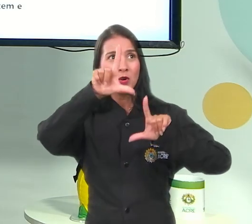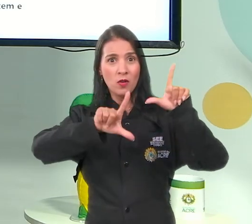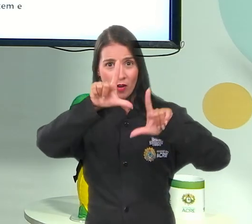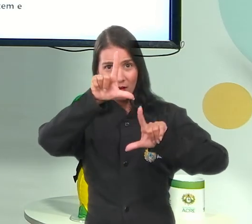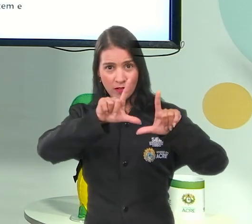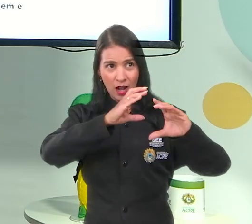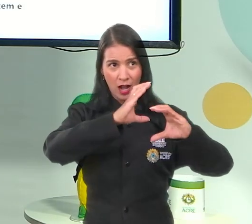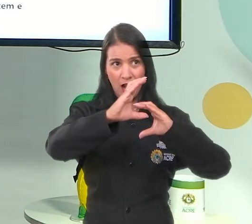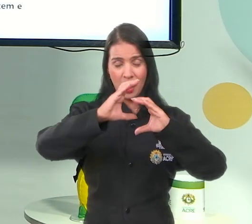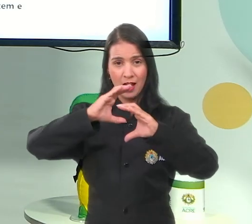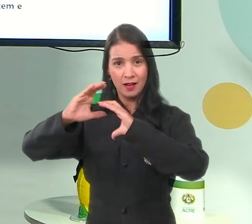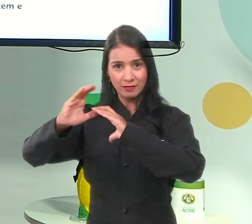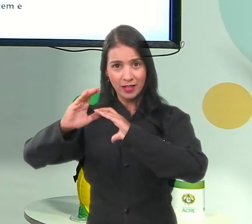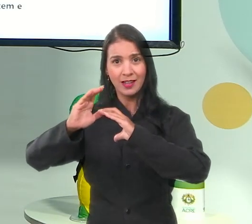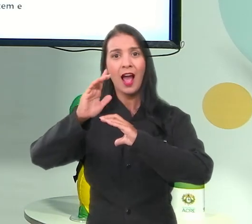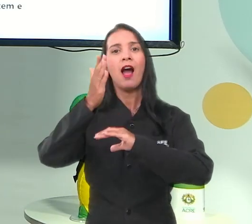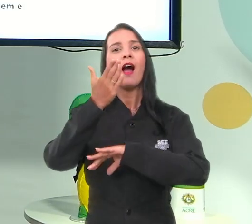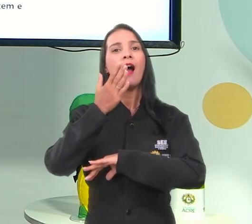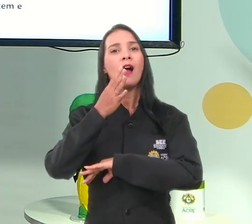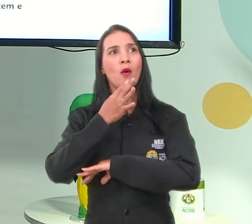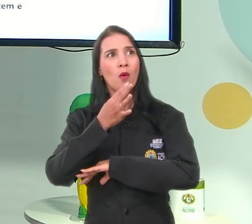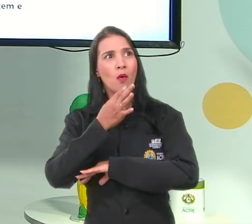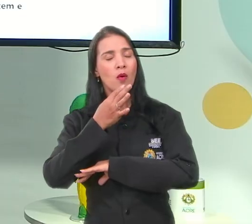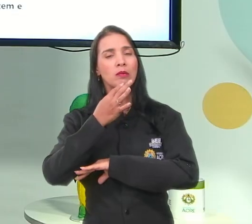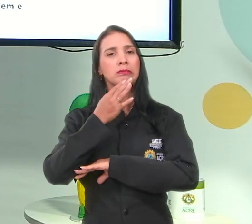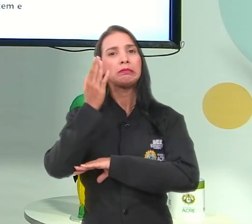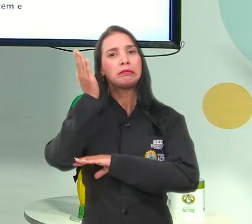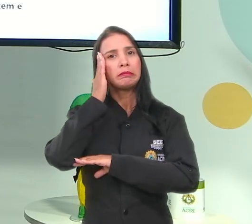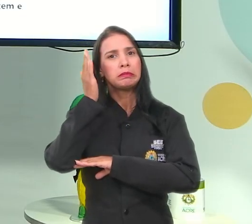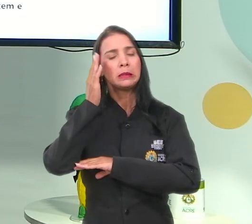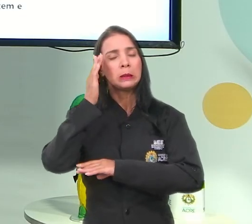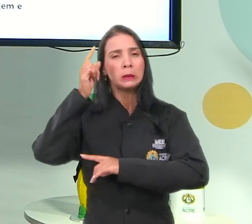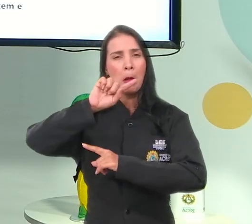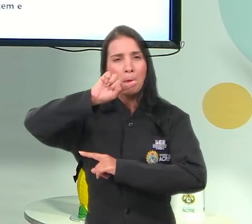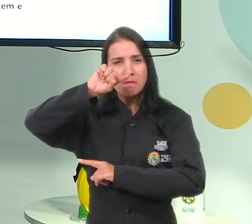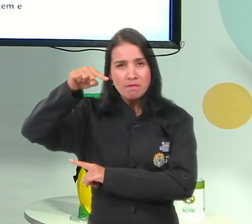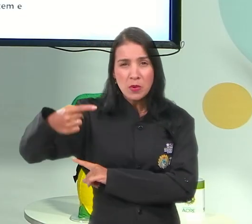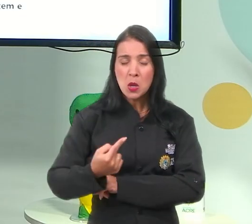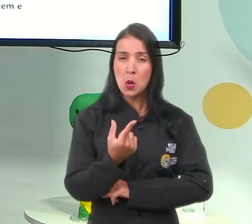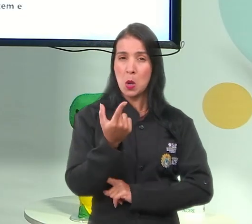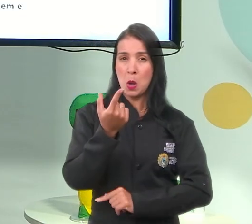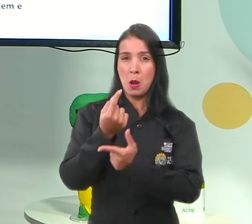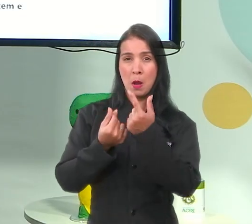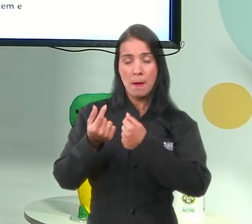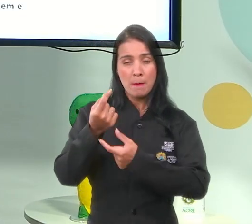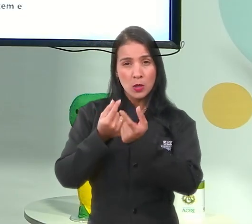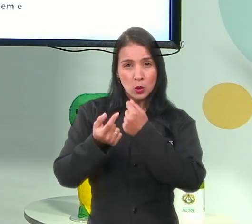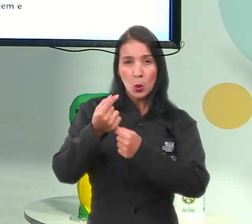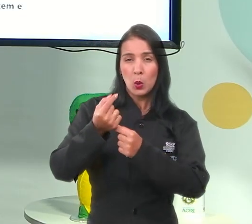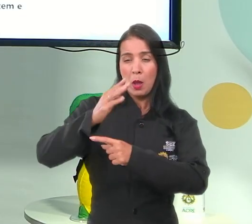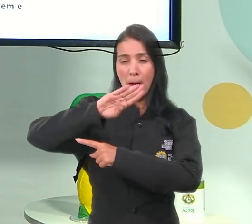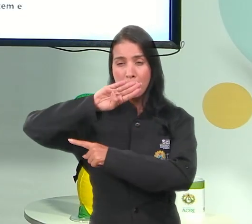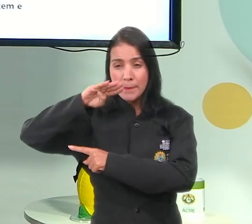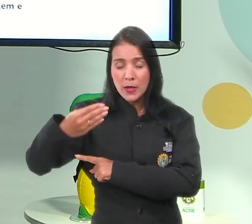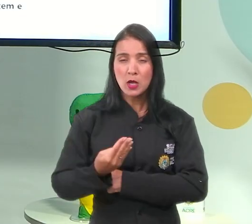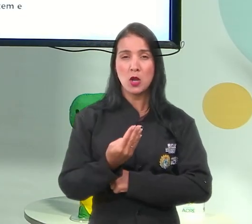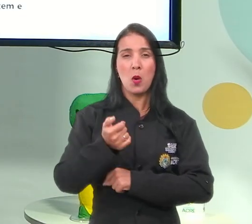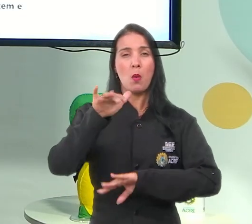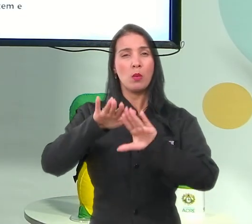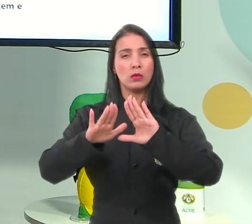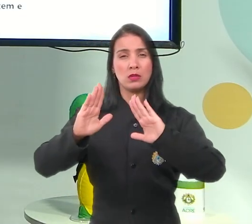temos conhecimento que são milhões, são quantias muito elevadas, é um hospital que deixou de